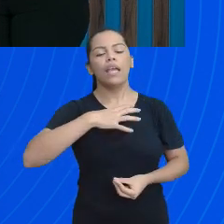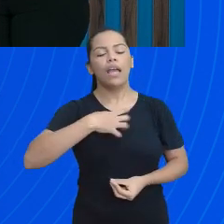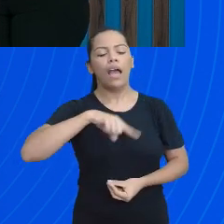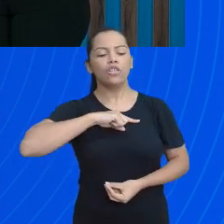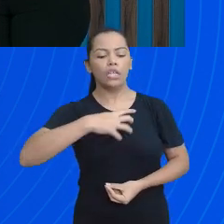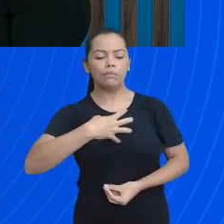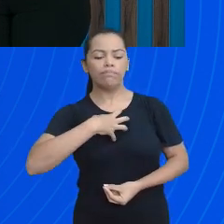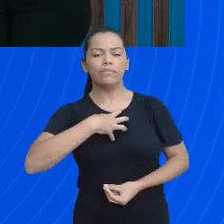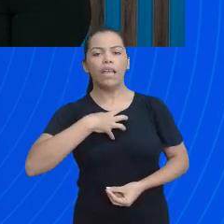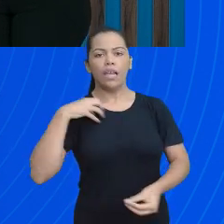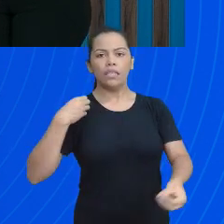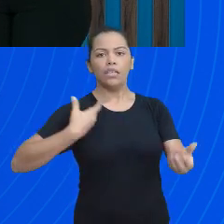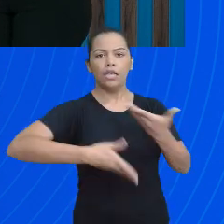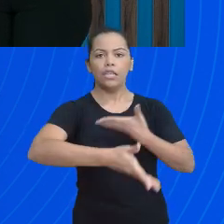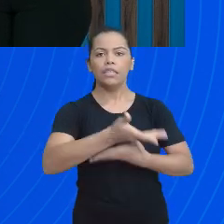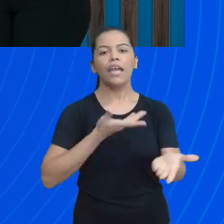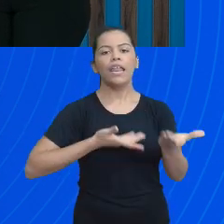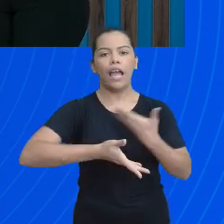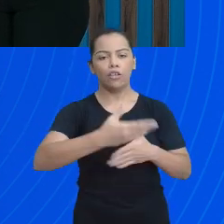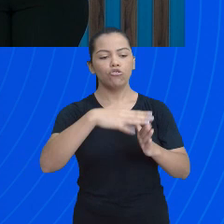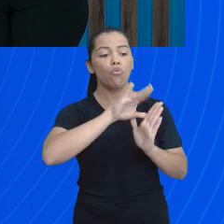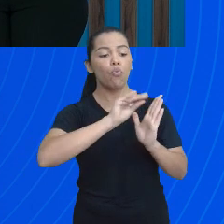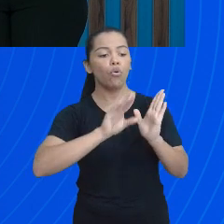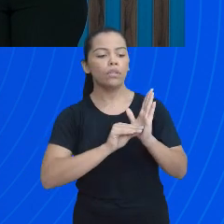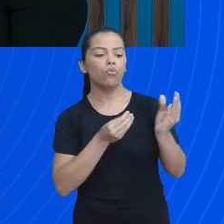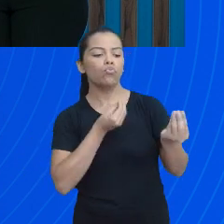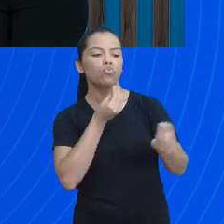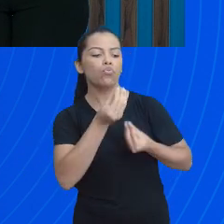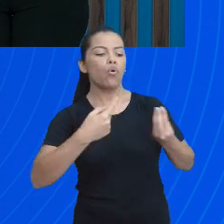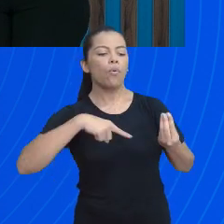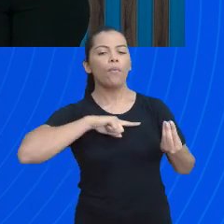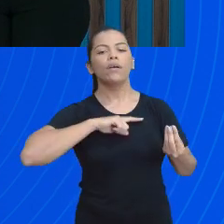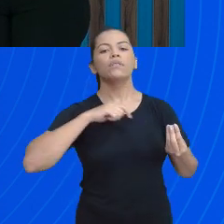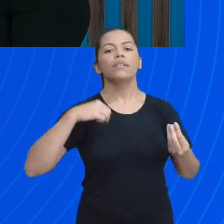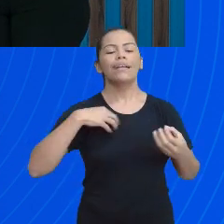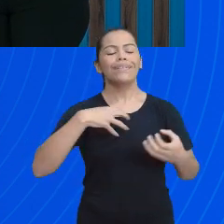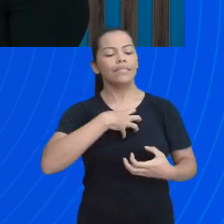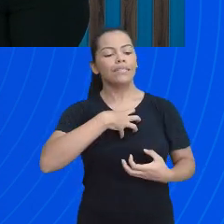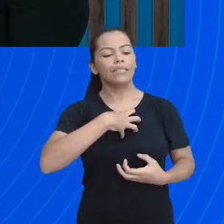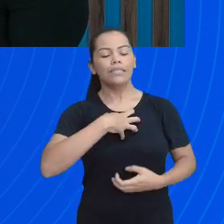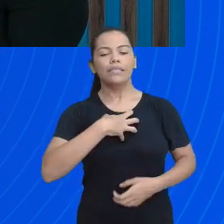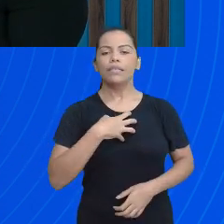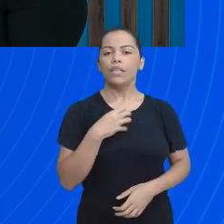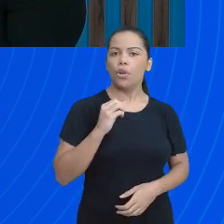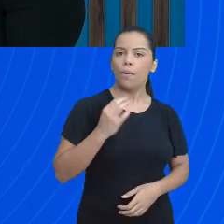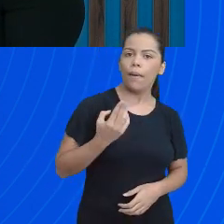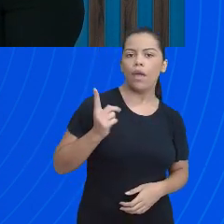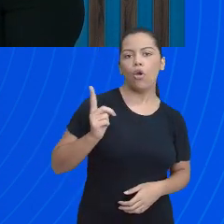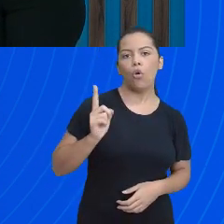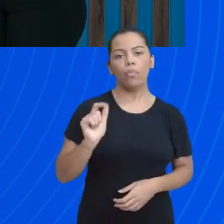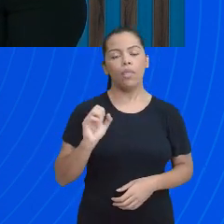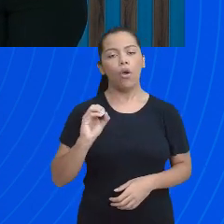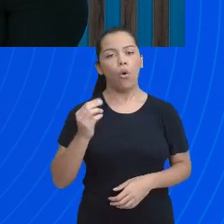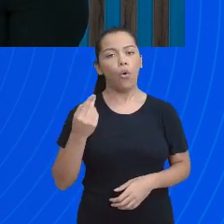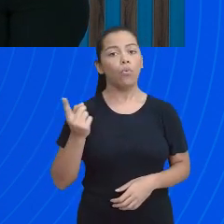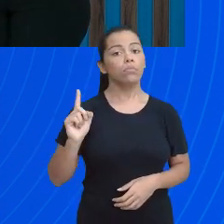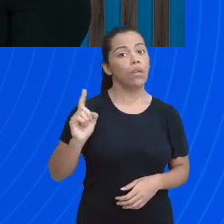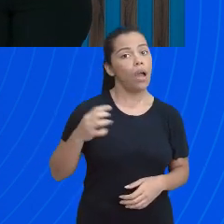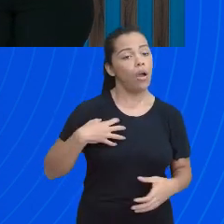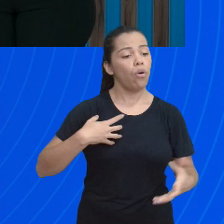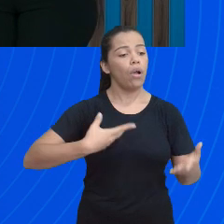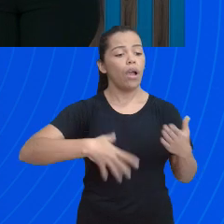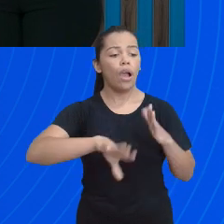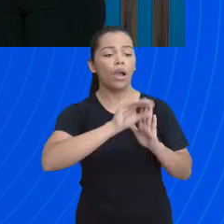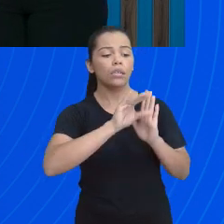proposto. É interessante como a gente está se sentindo, realizando e fazendo o que está sendo proposto. Né? E aí a gente